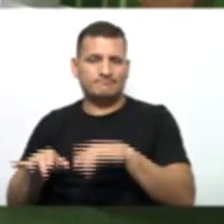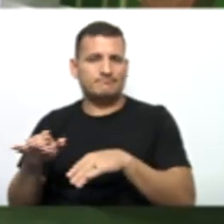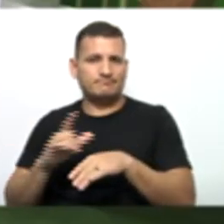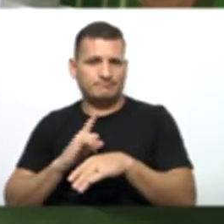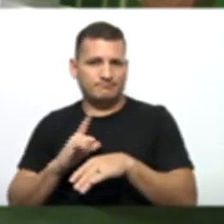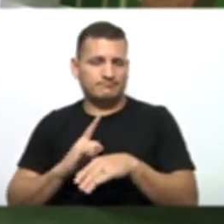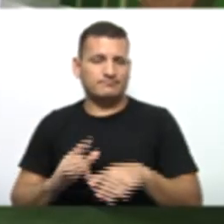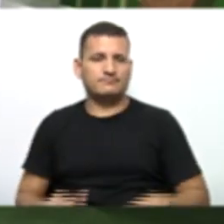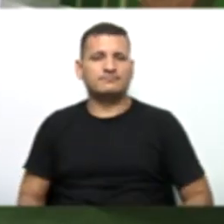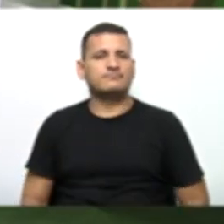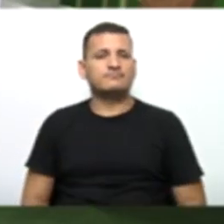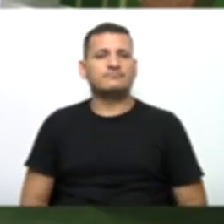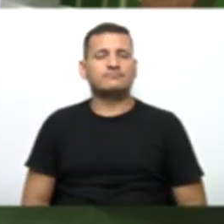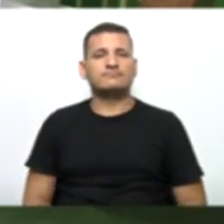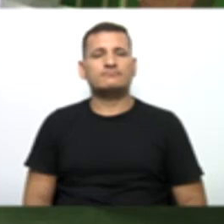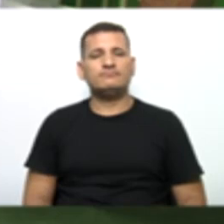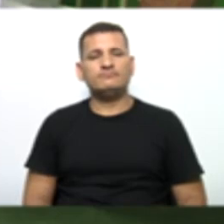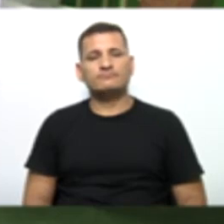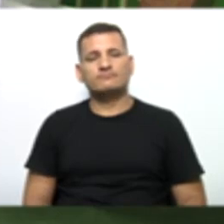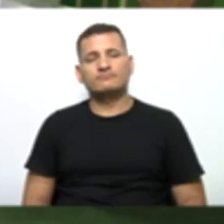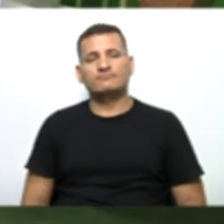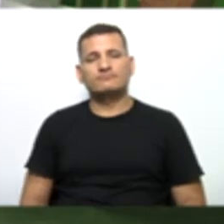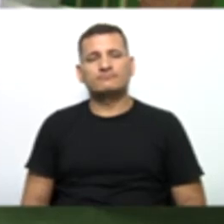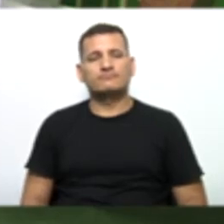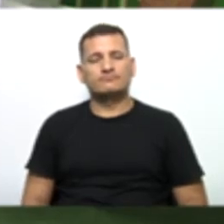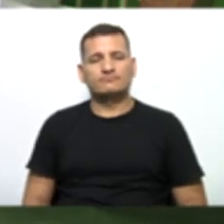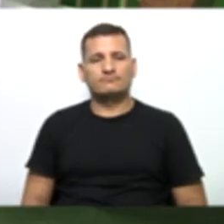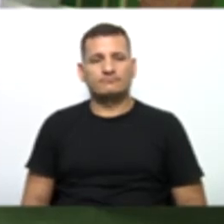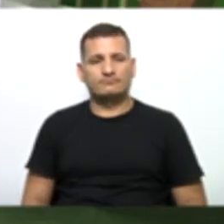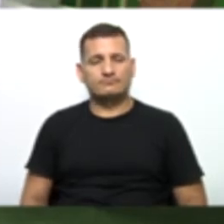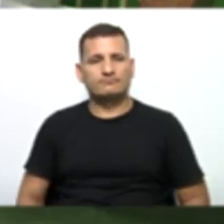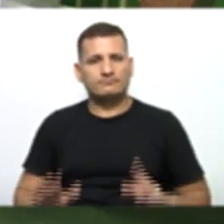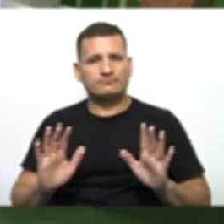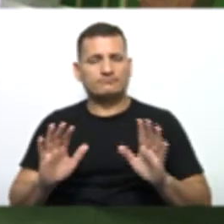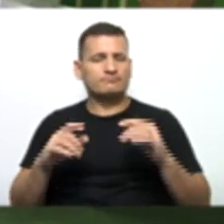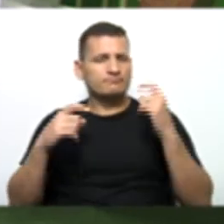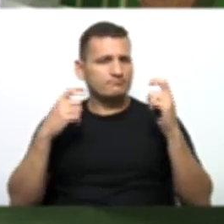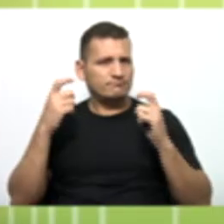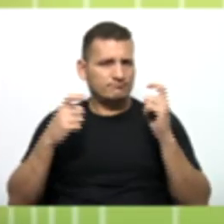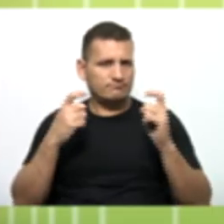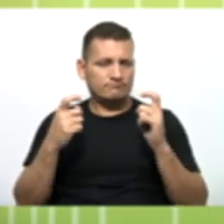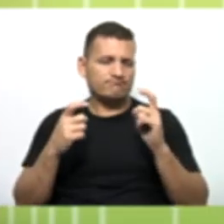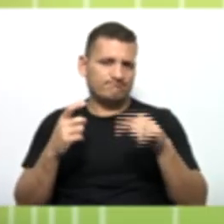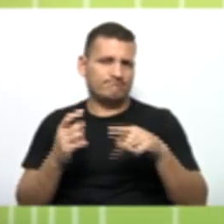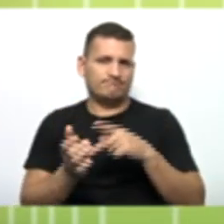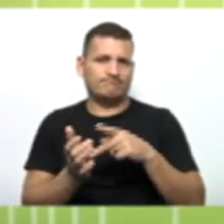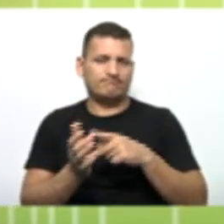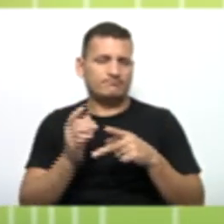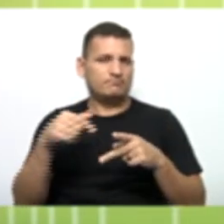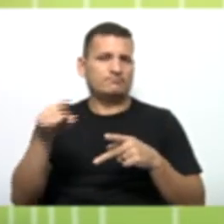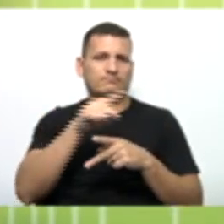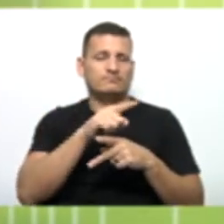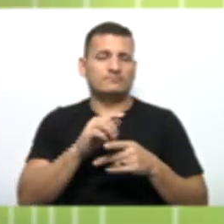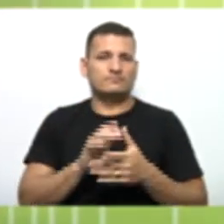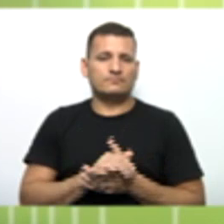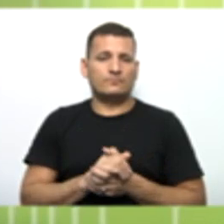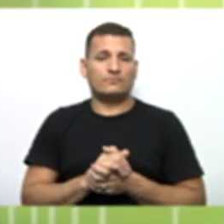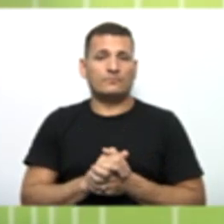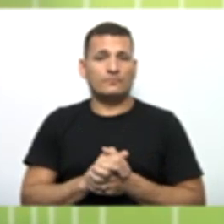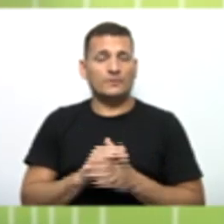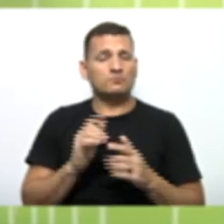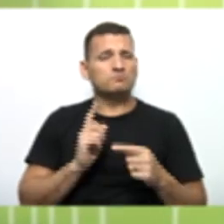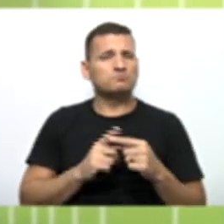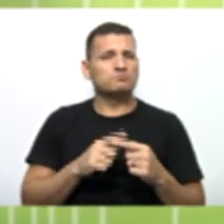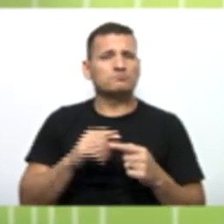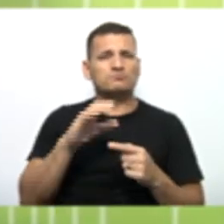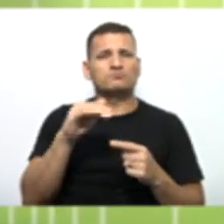Então assim, gente, ó, essa nossa preocupação com vocês é isso mesmo. Principalmente agora no caso de